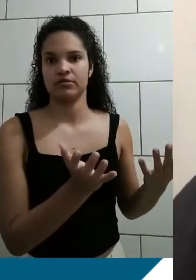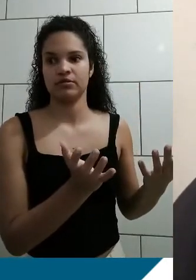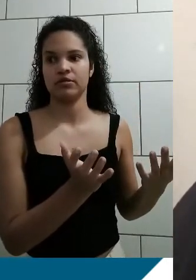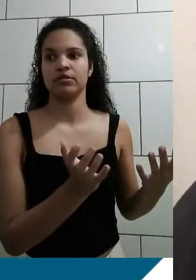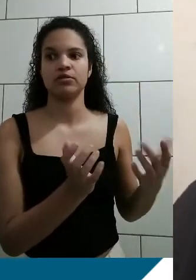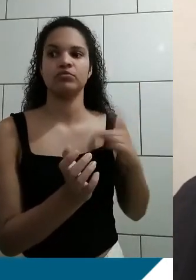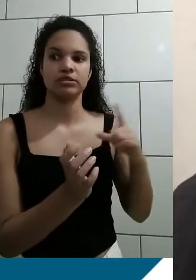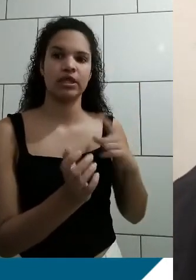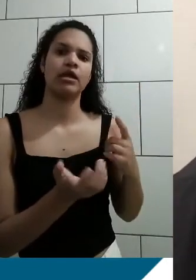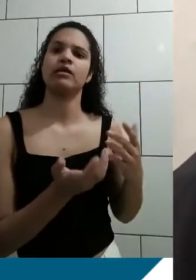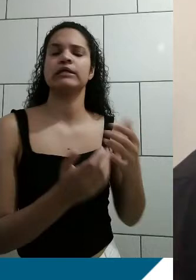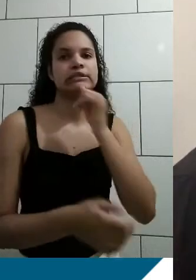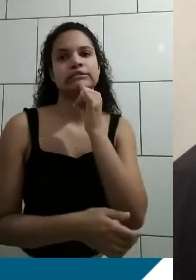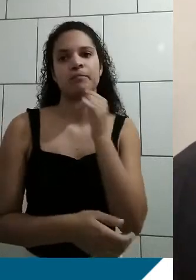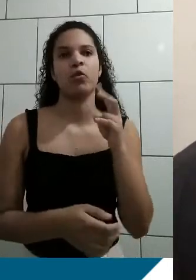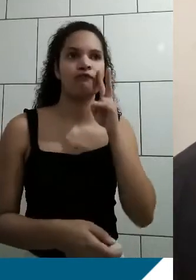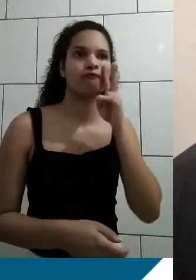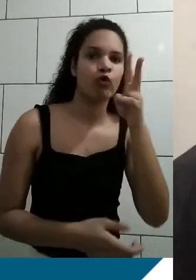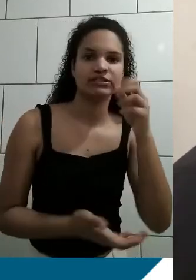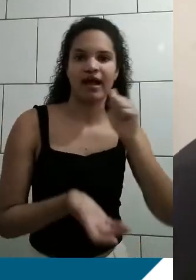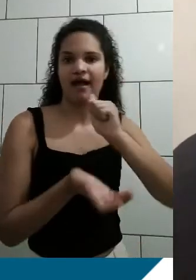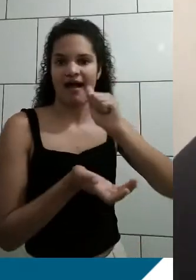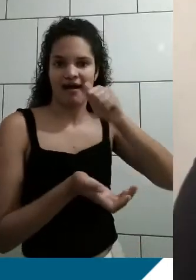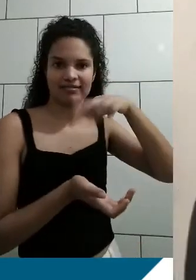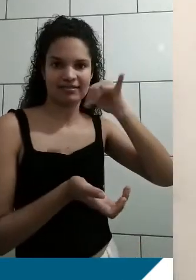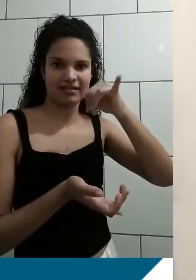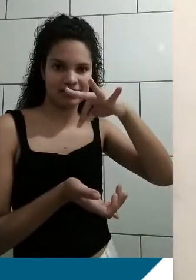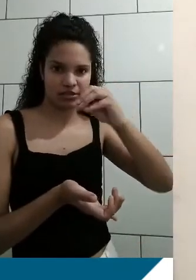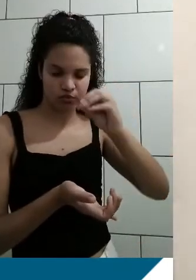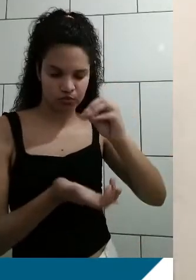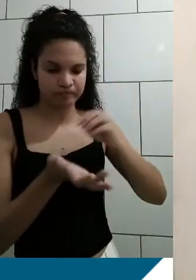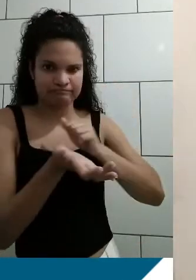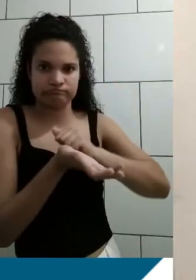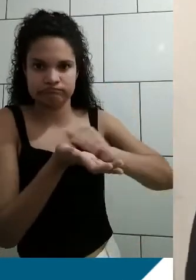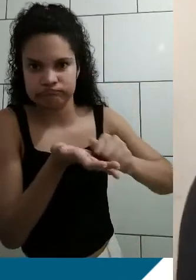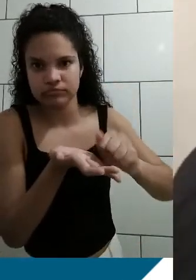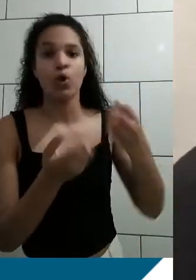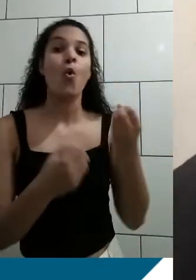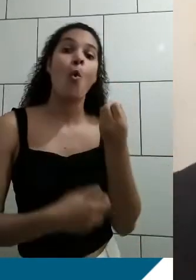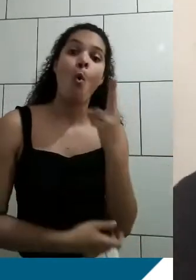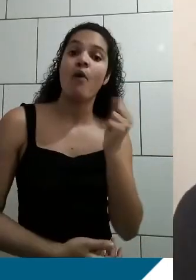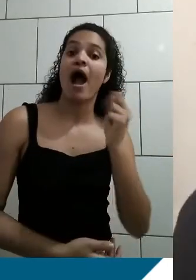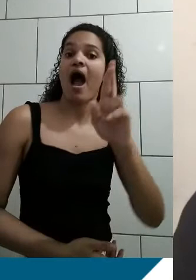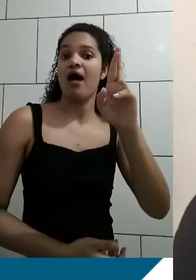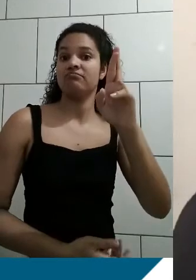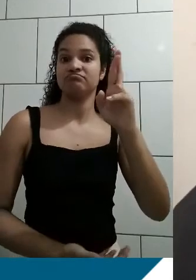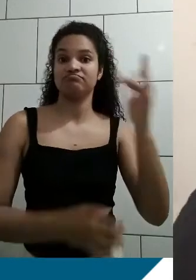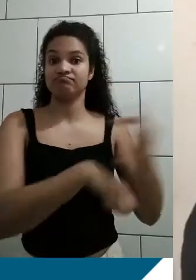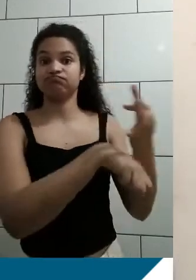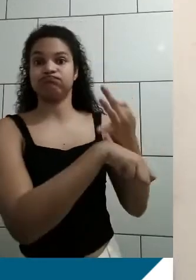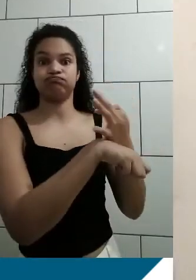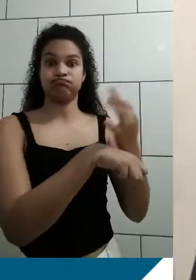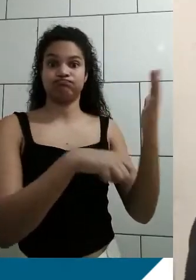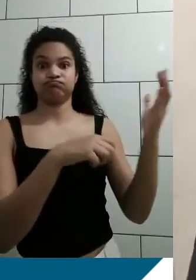exemplo a força da resistência do ar. Então, a energia mecânica, quando a gente considera esse trabalho